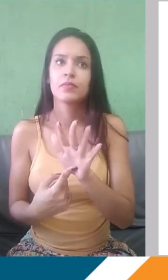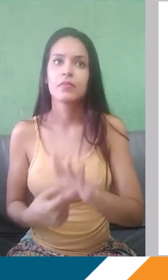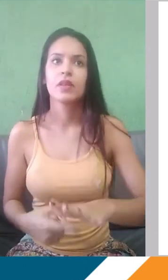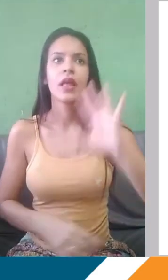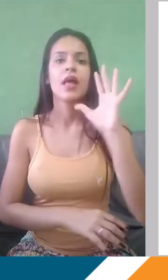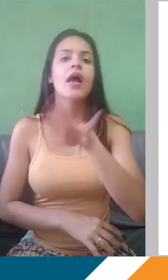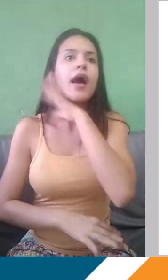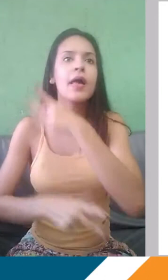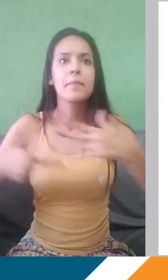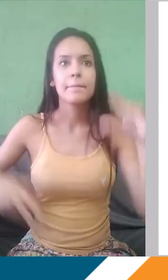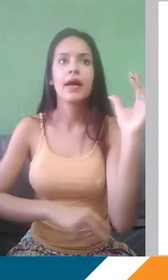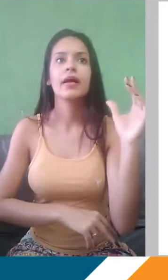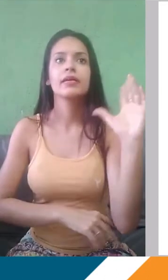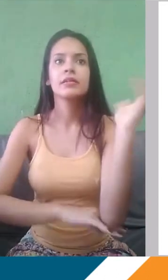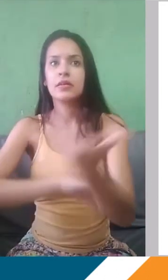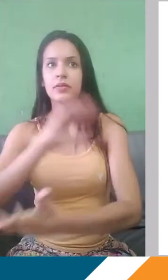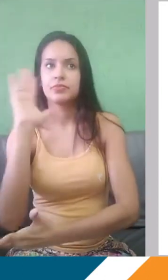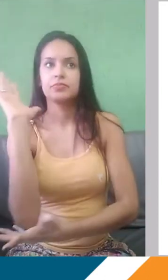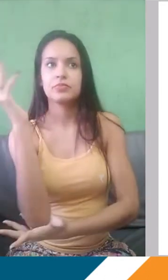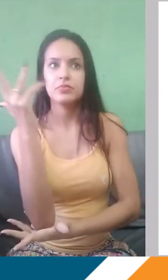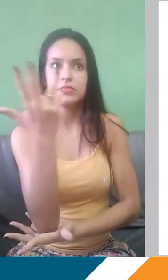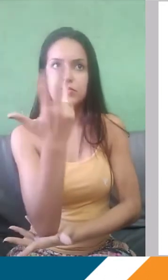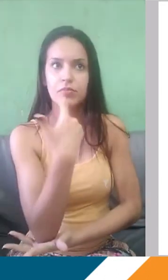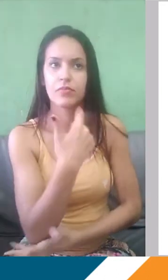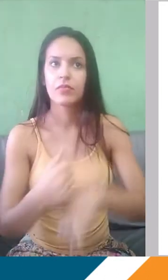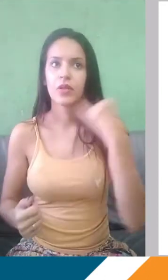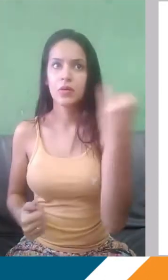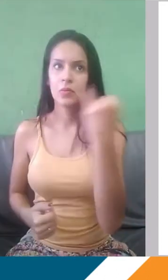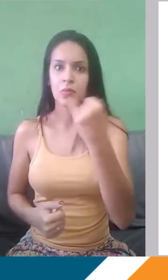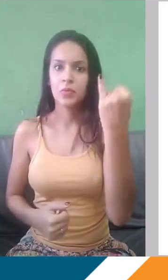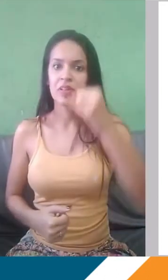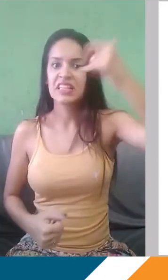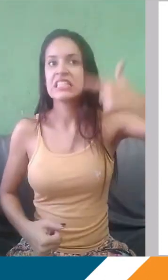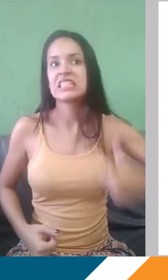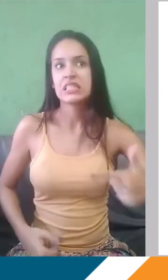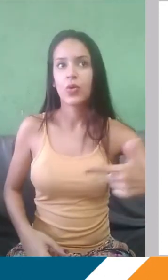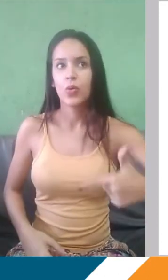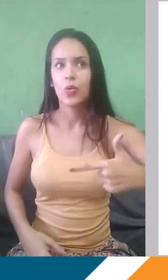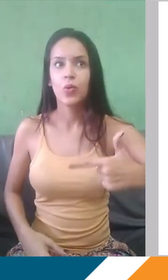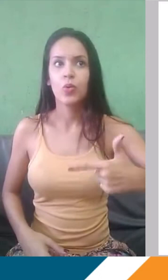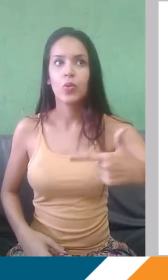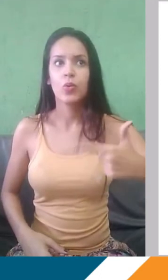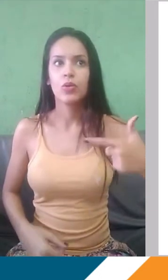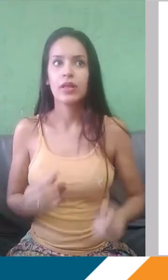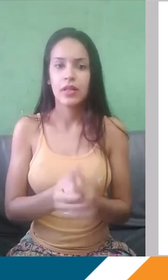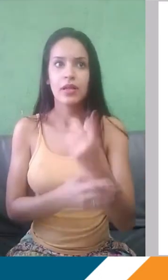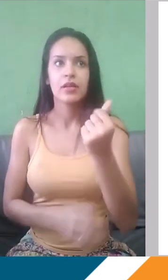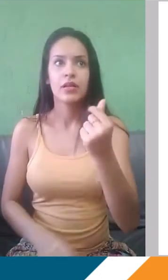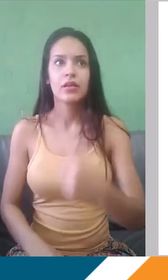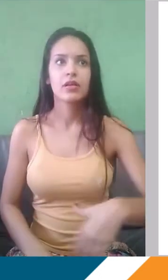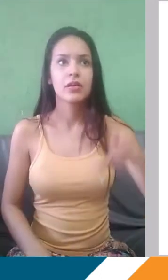riquezas. B, expõe o alto custo para a manutenção da vida de tanto dos seres humanos como de animais